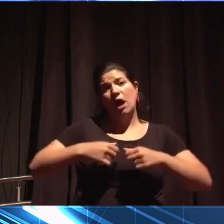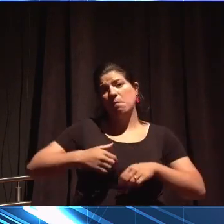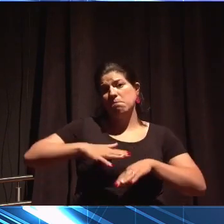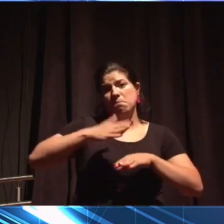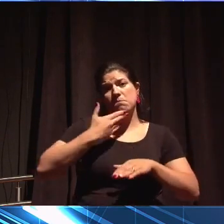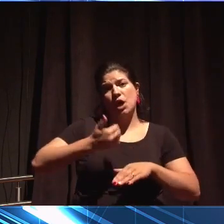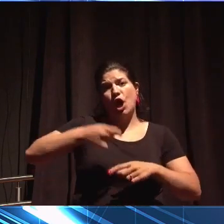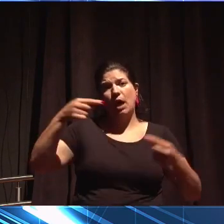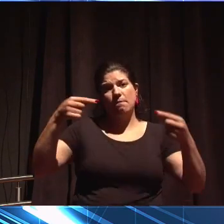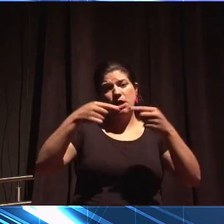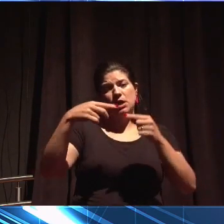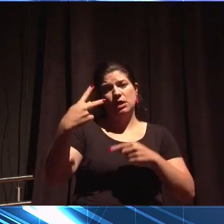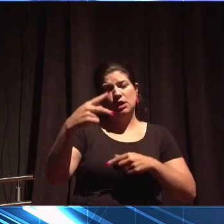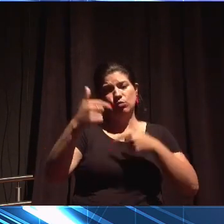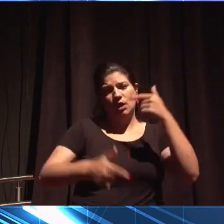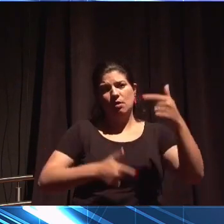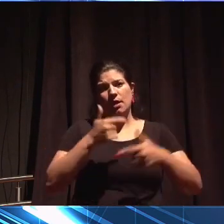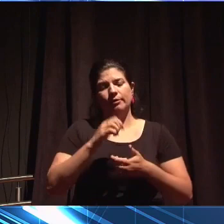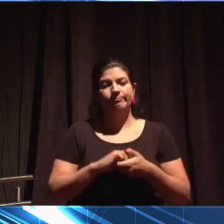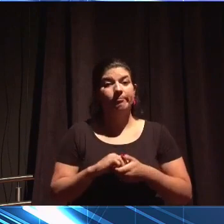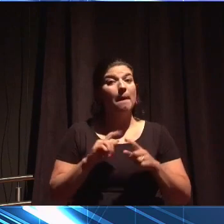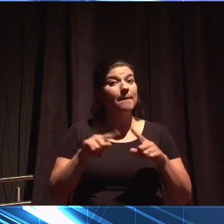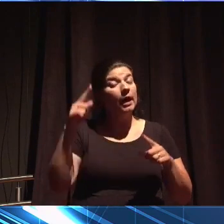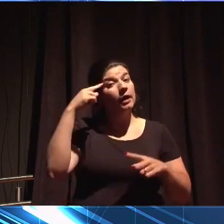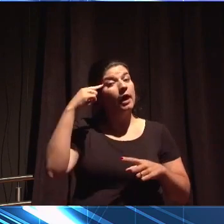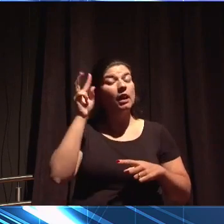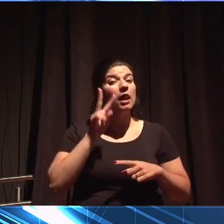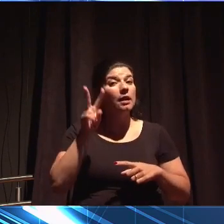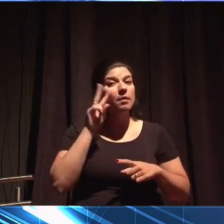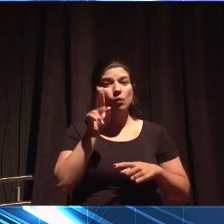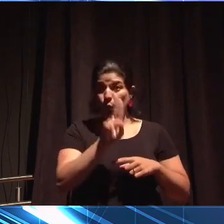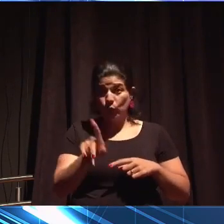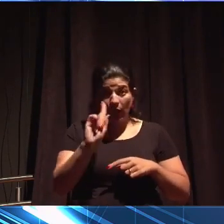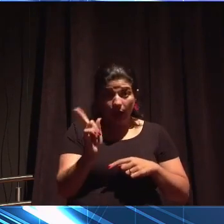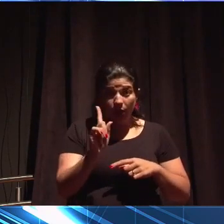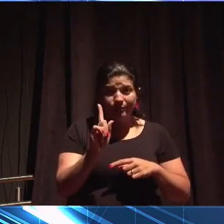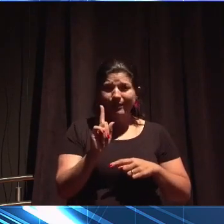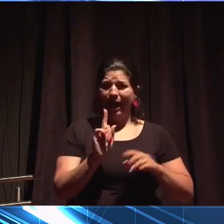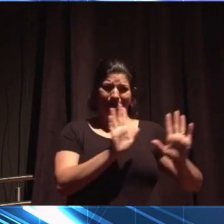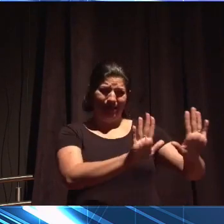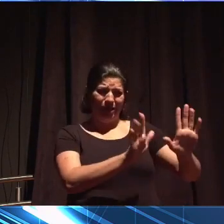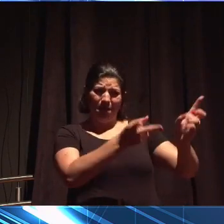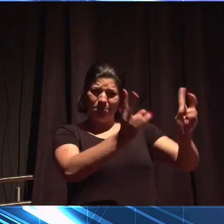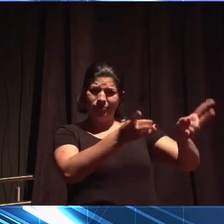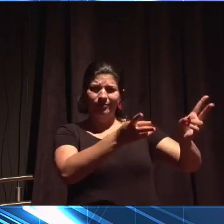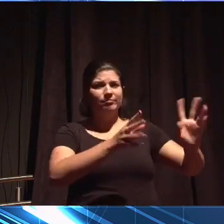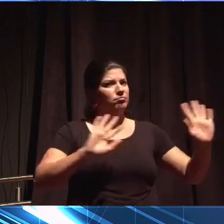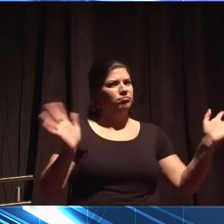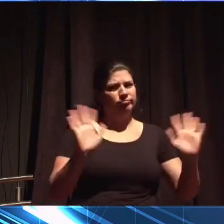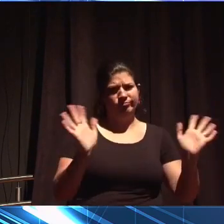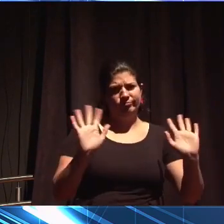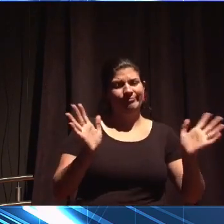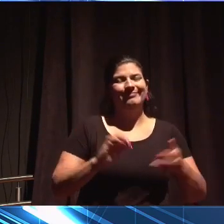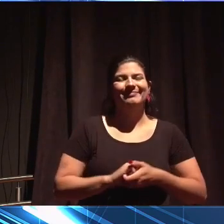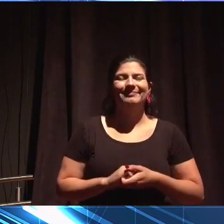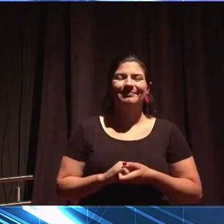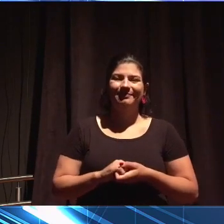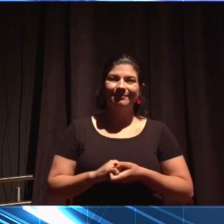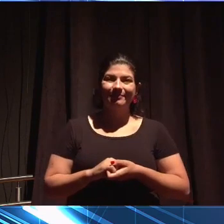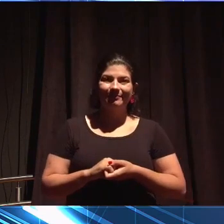sentido ali para a sua solução. Mas lembra sempre disso, se não está usando, não deixa o bagulho de pé ali.